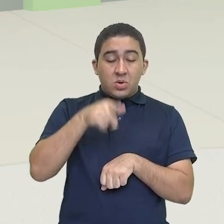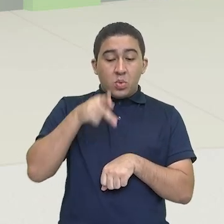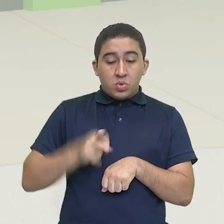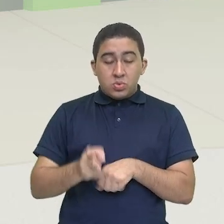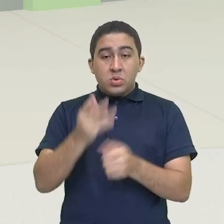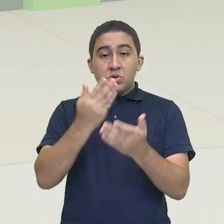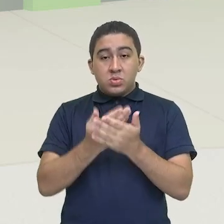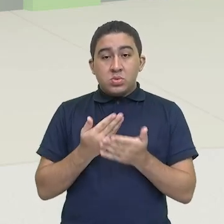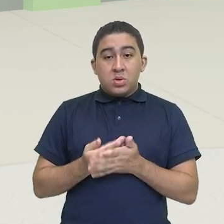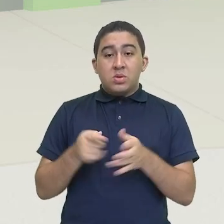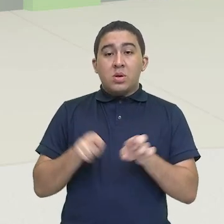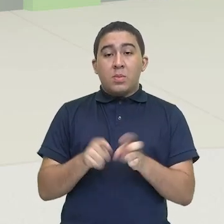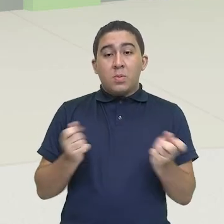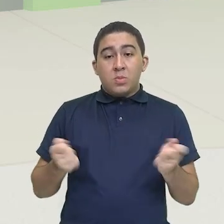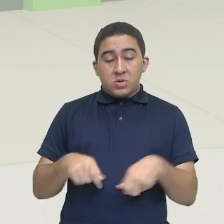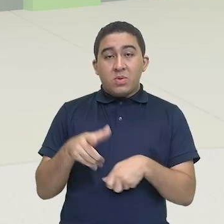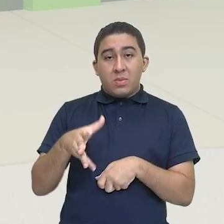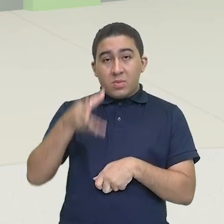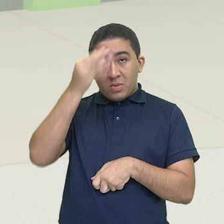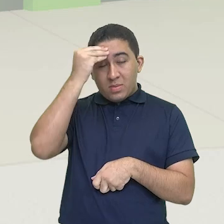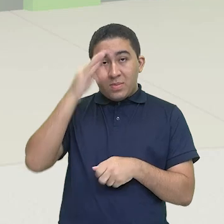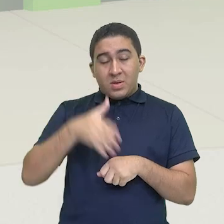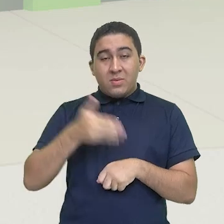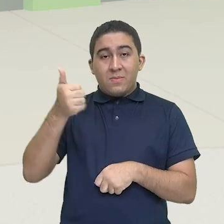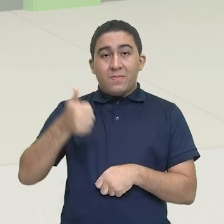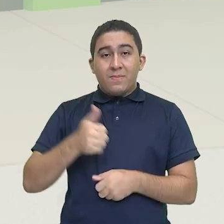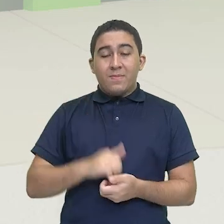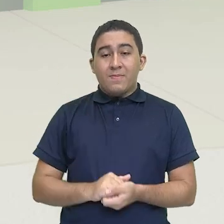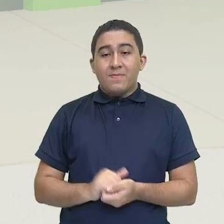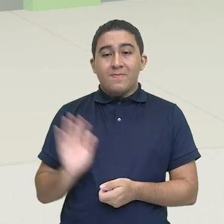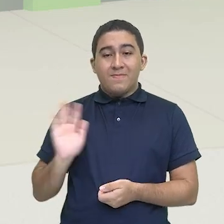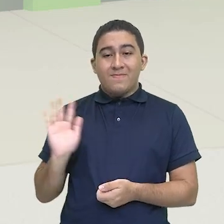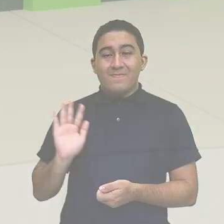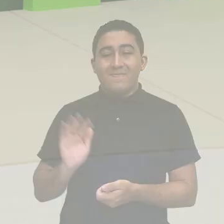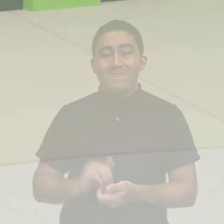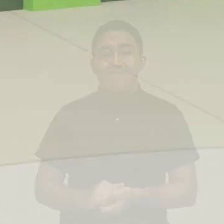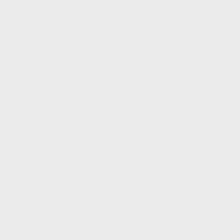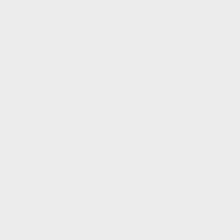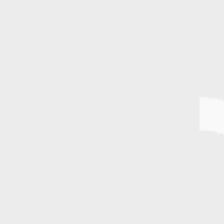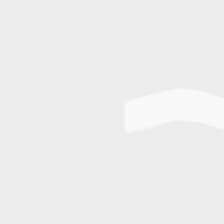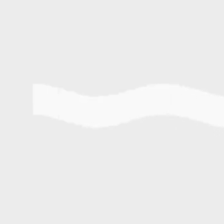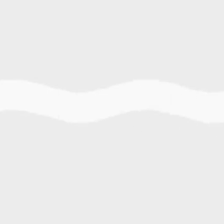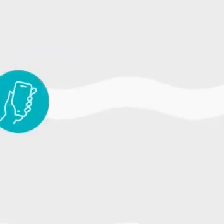para vocês continuarem estudando para poder fixar esses conteúdos. Tchau.